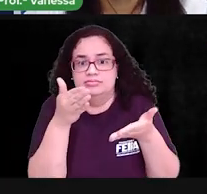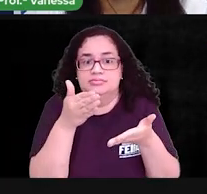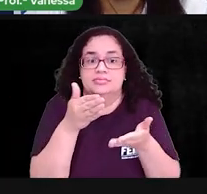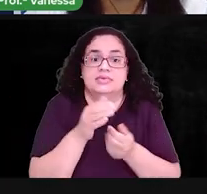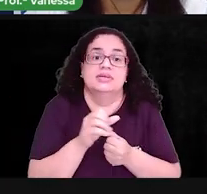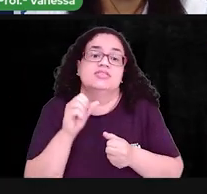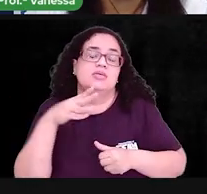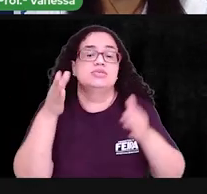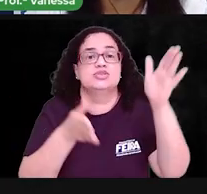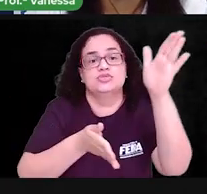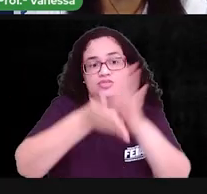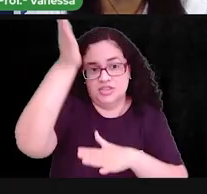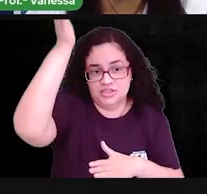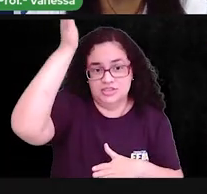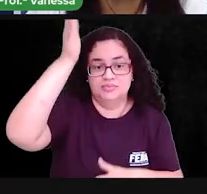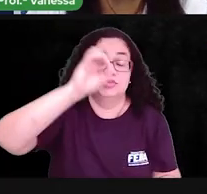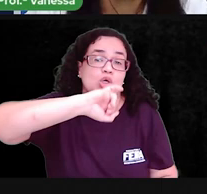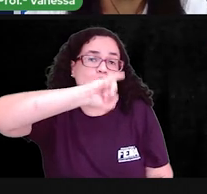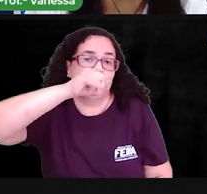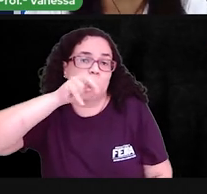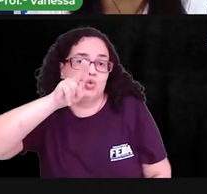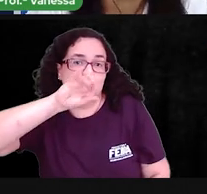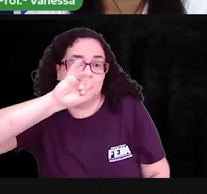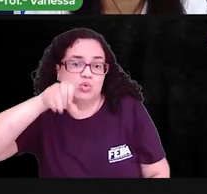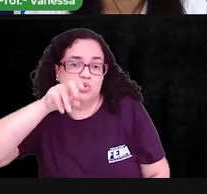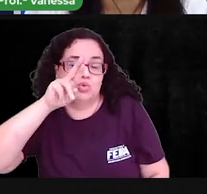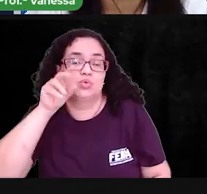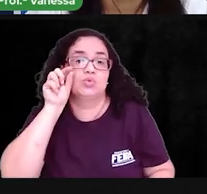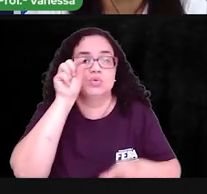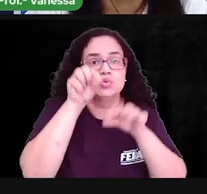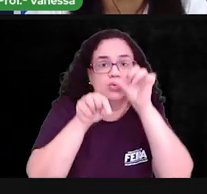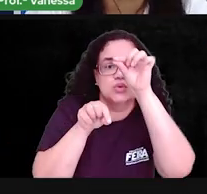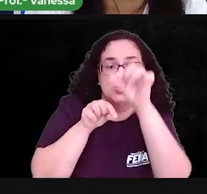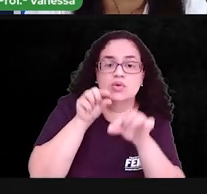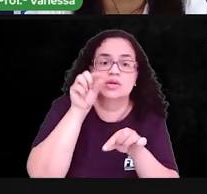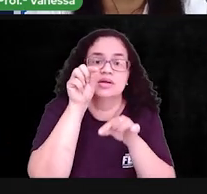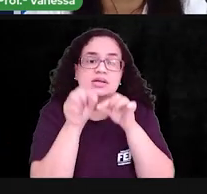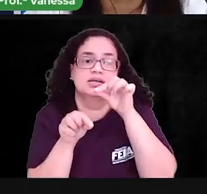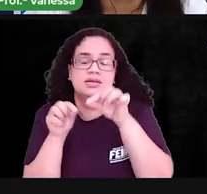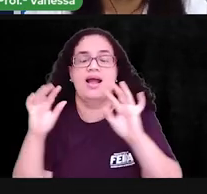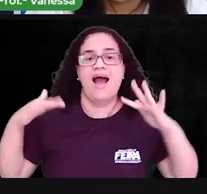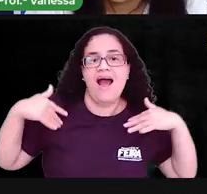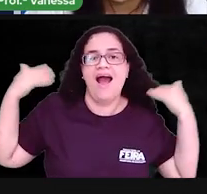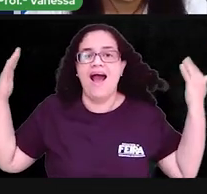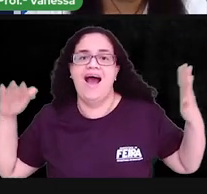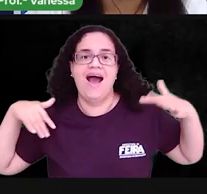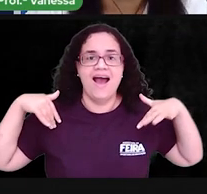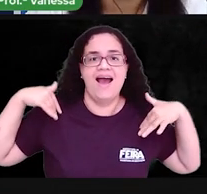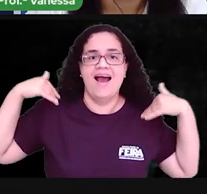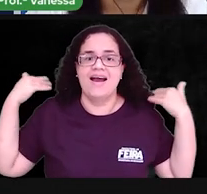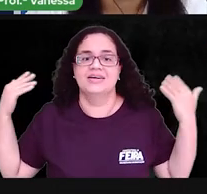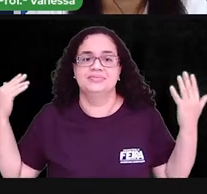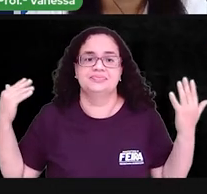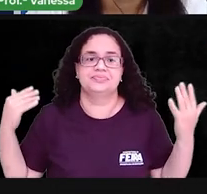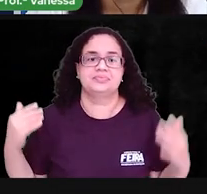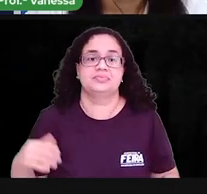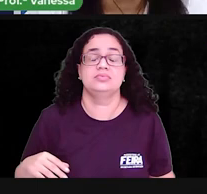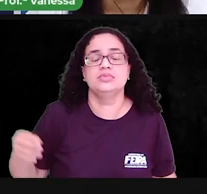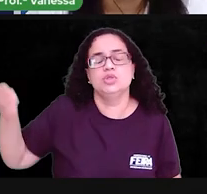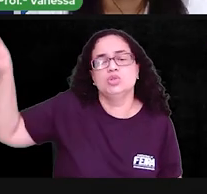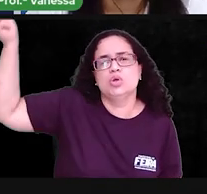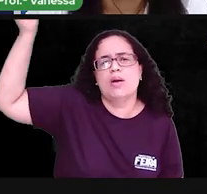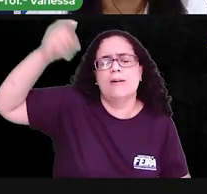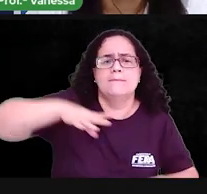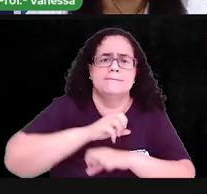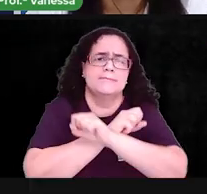aqui vamos viajar Juju e as outras gotinhas logo seminário tinha chegado ao